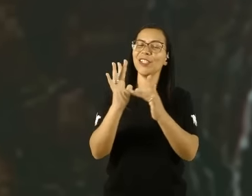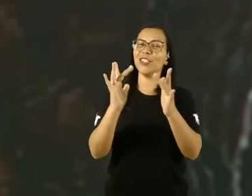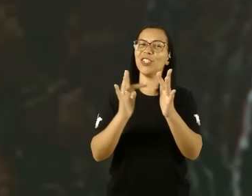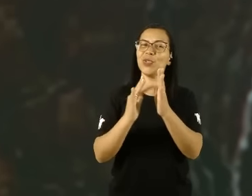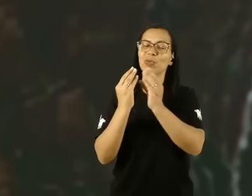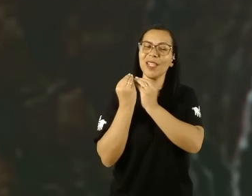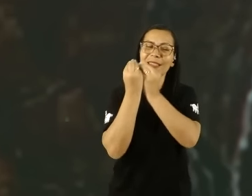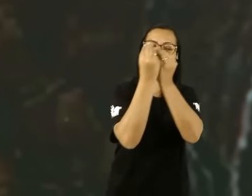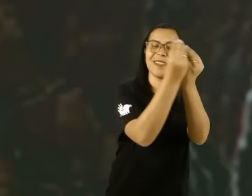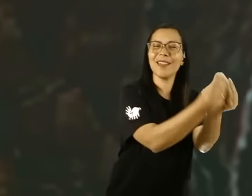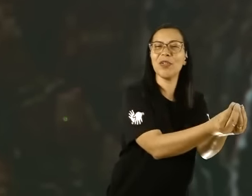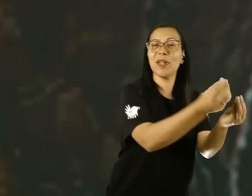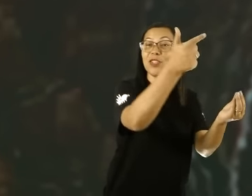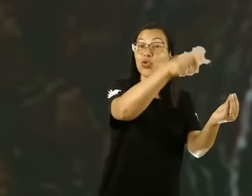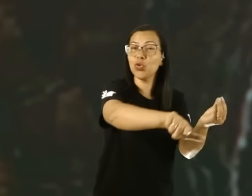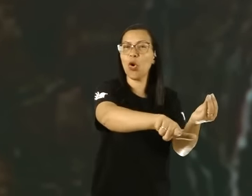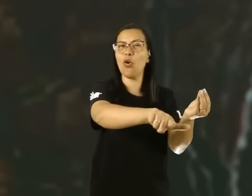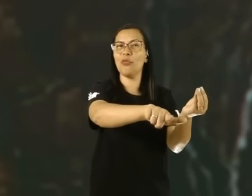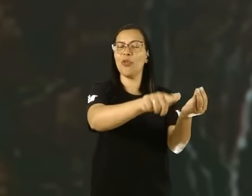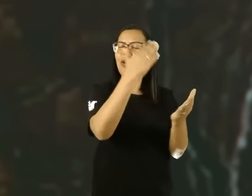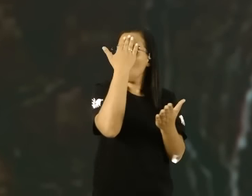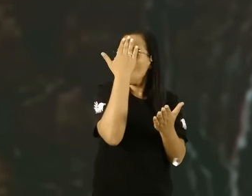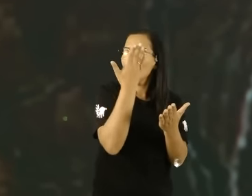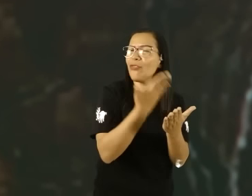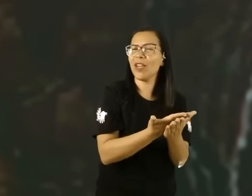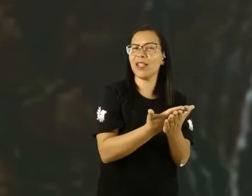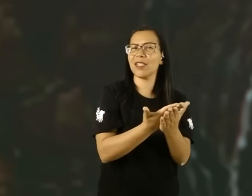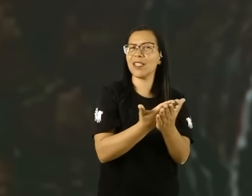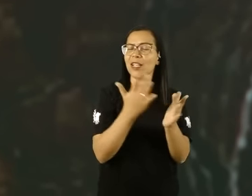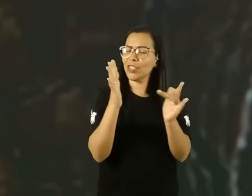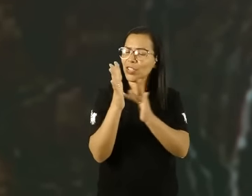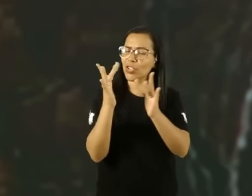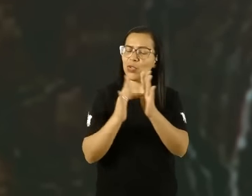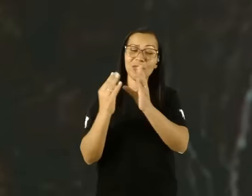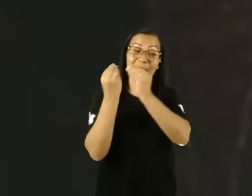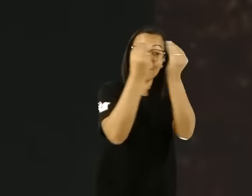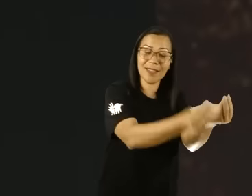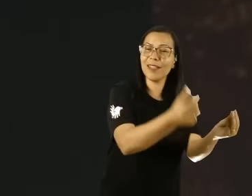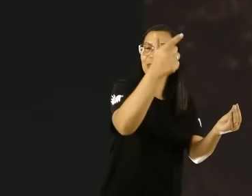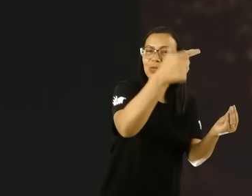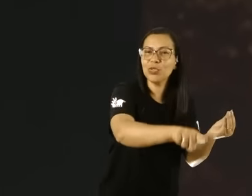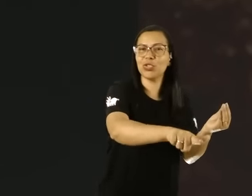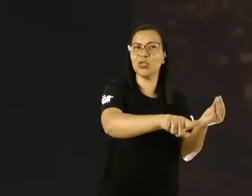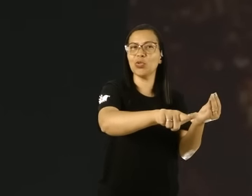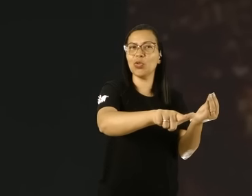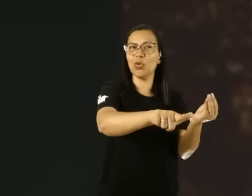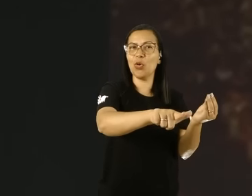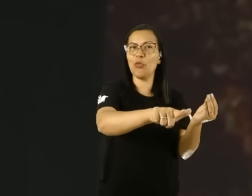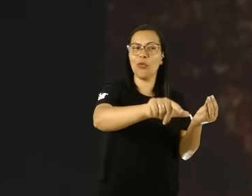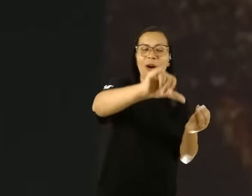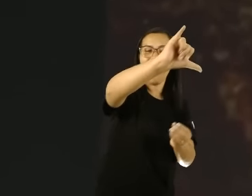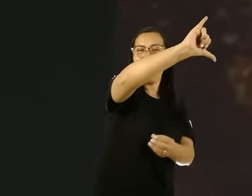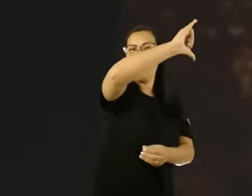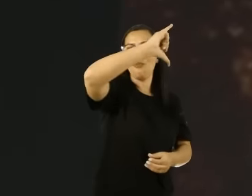ao céu, só teve 40 dias na terra. Imagine dentre 40 dias, é um curto espaço de tempo, você tirar um dia para ir atrás de um discípulo